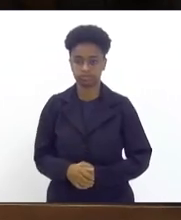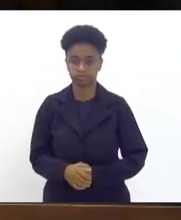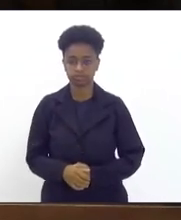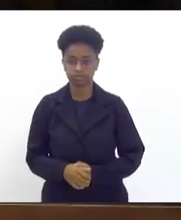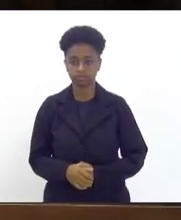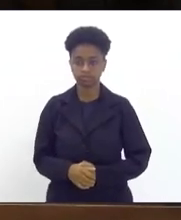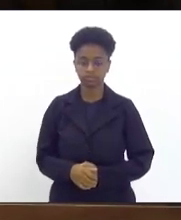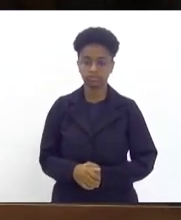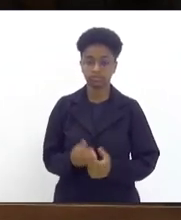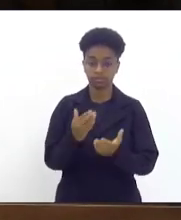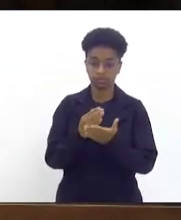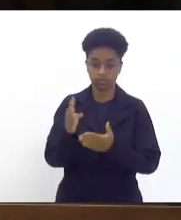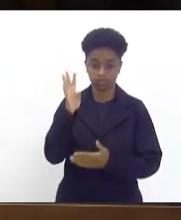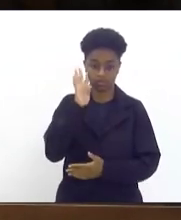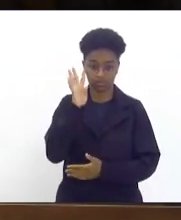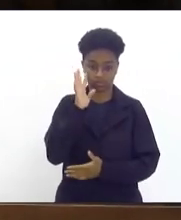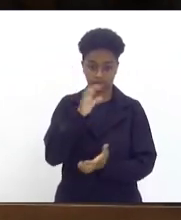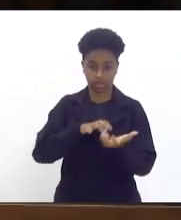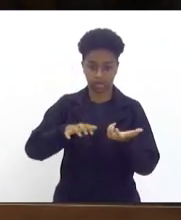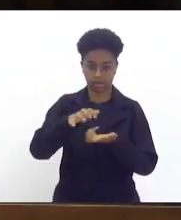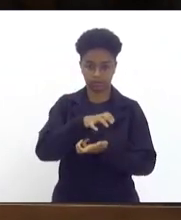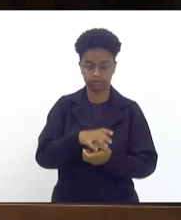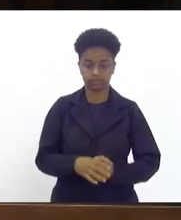a partir de quarta-feira